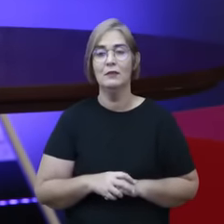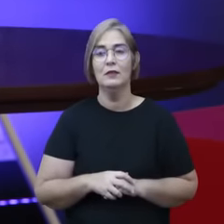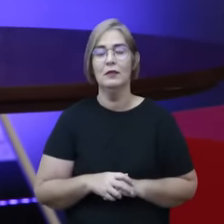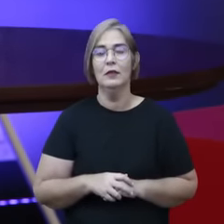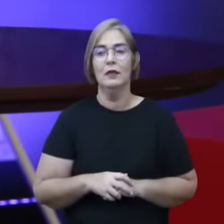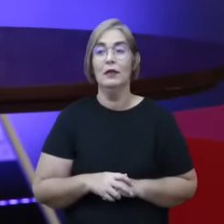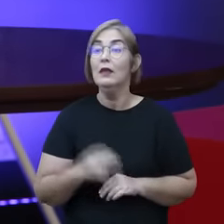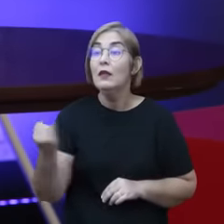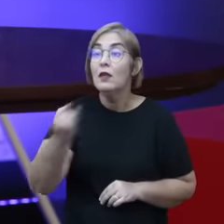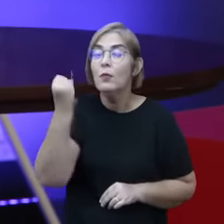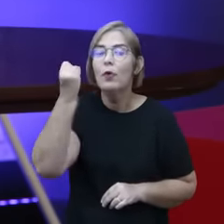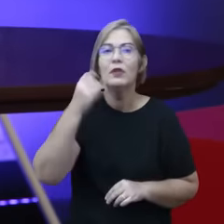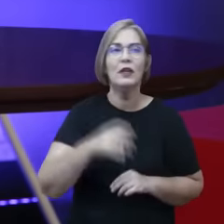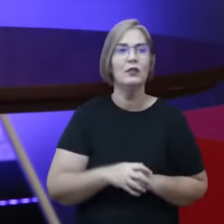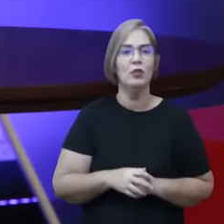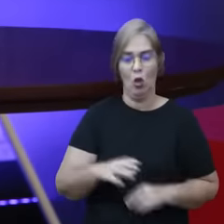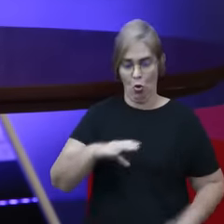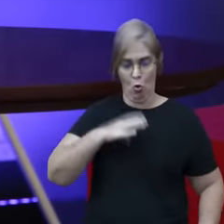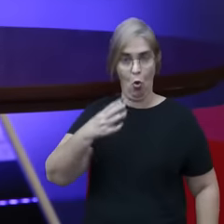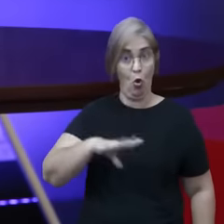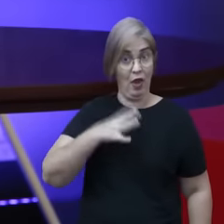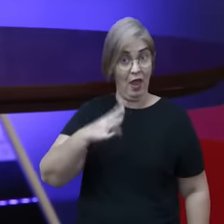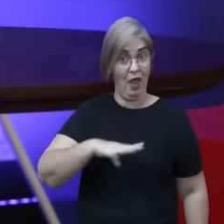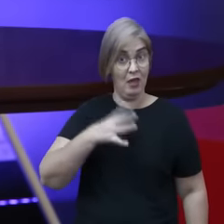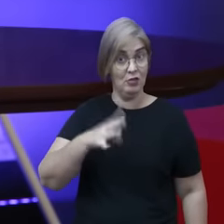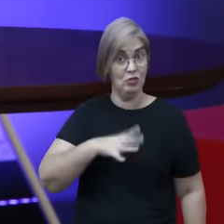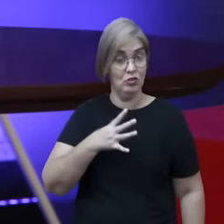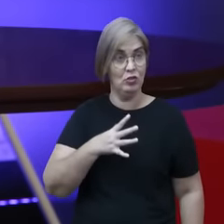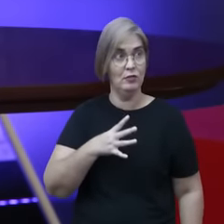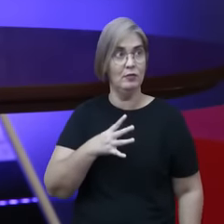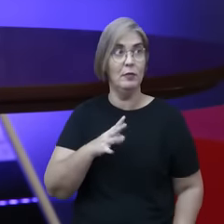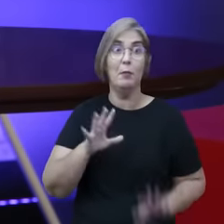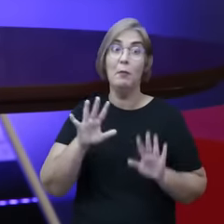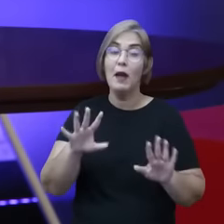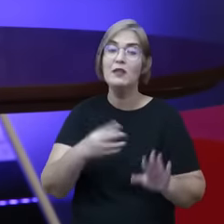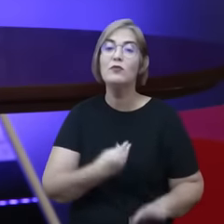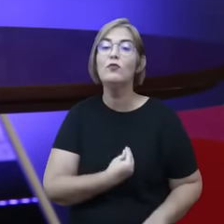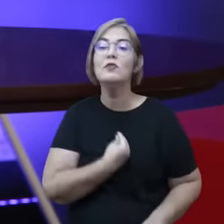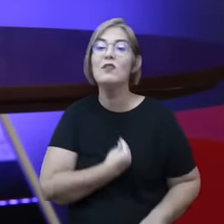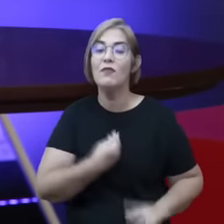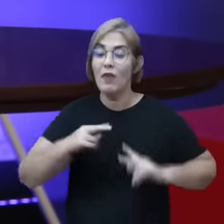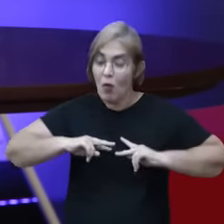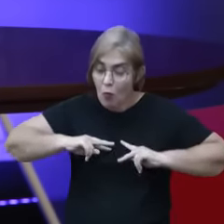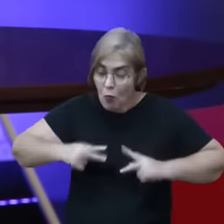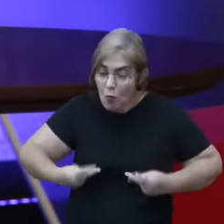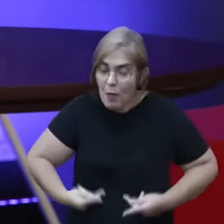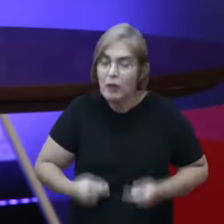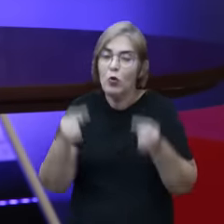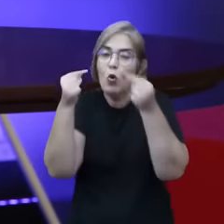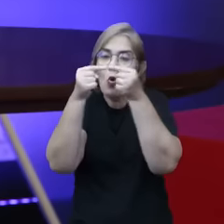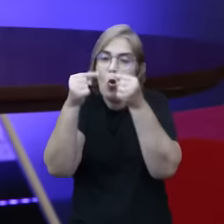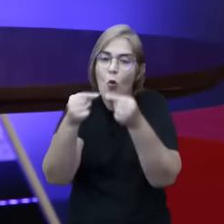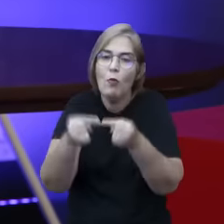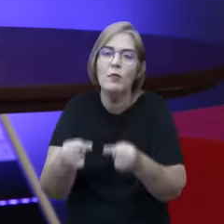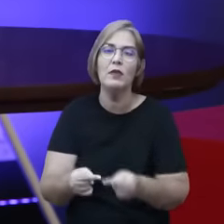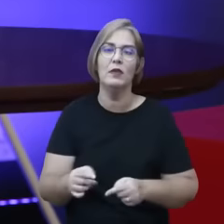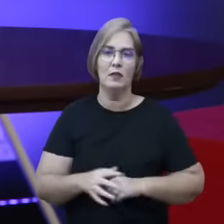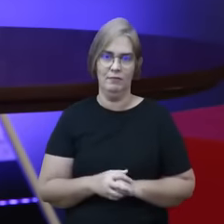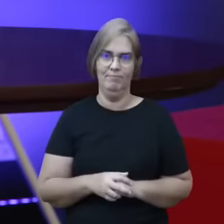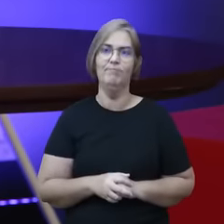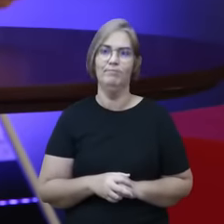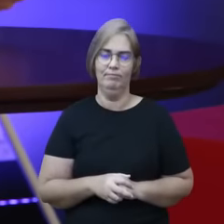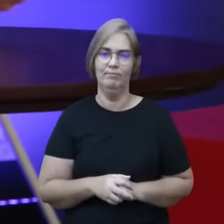isso tem que conviver com a própria condição humana, que é justamente a necessidade, que nos impõe a